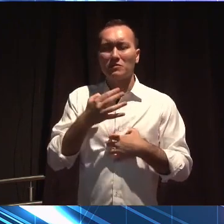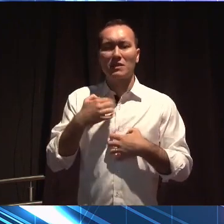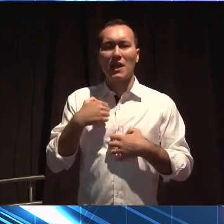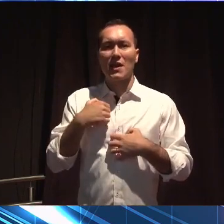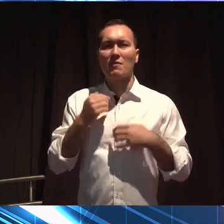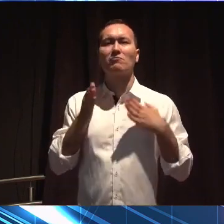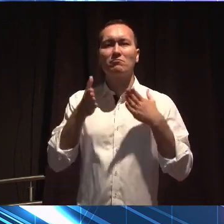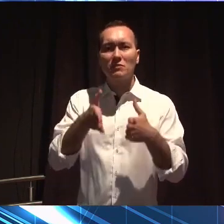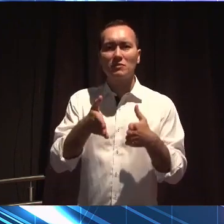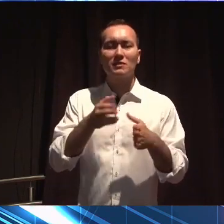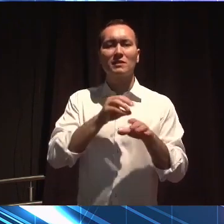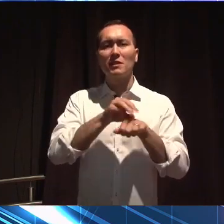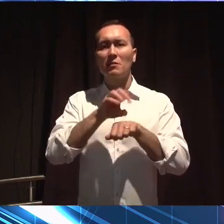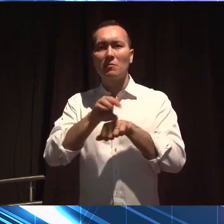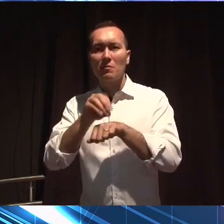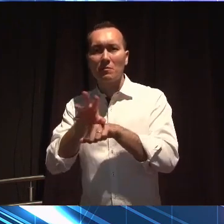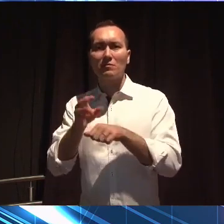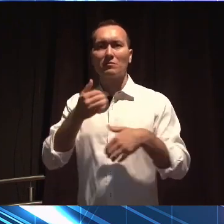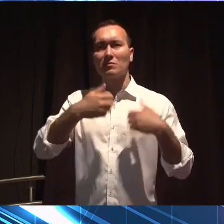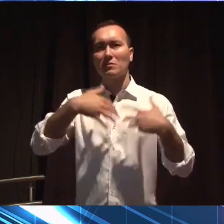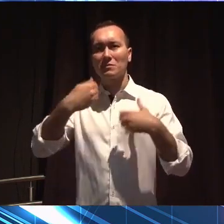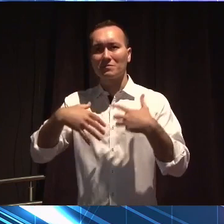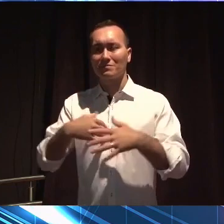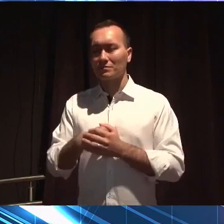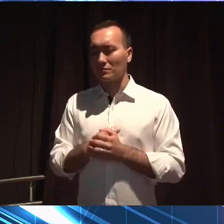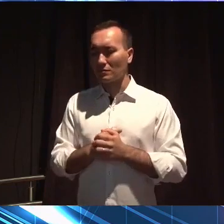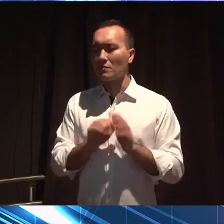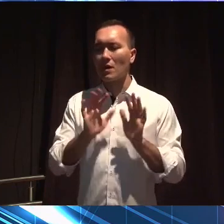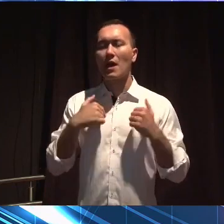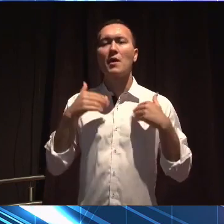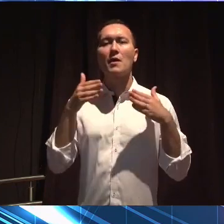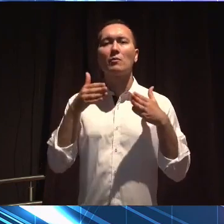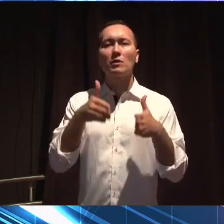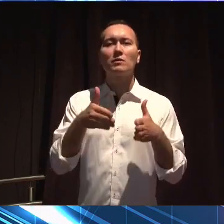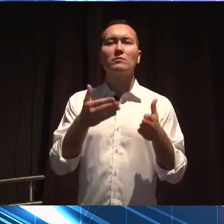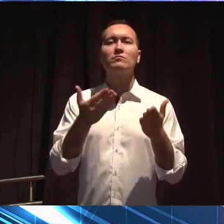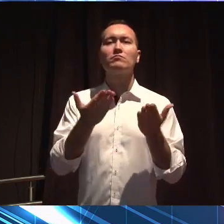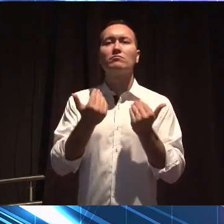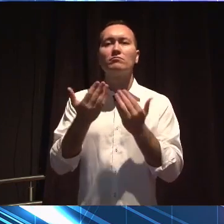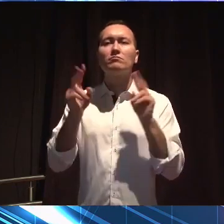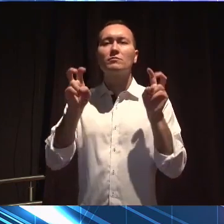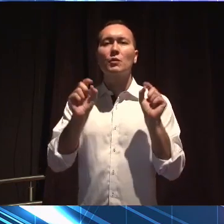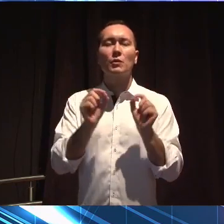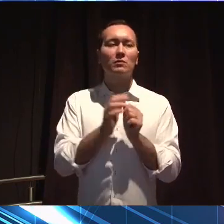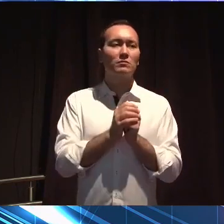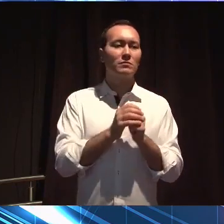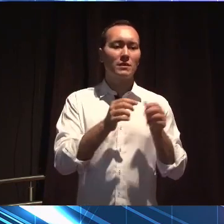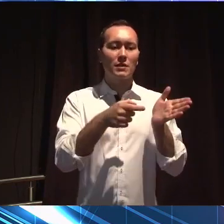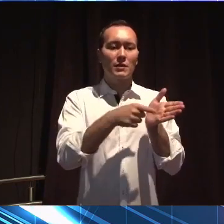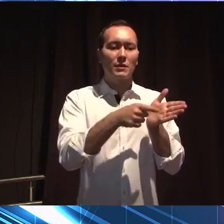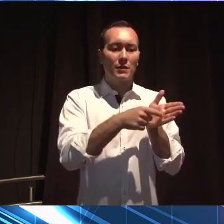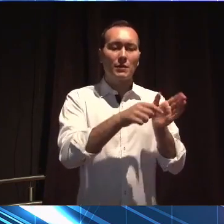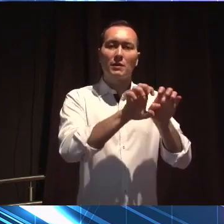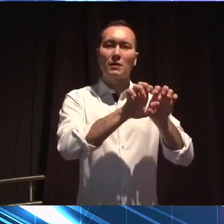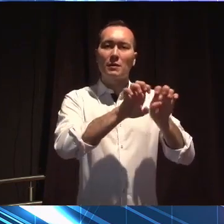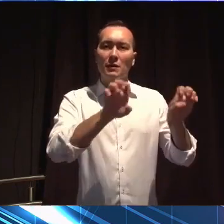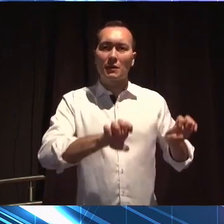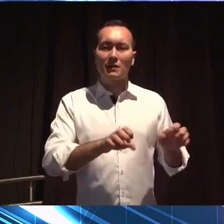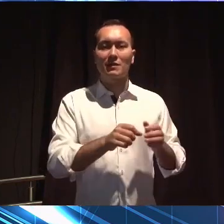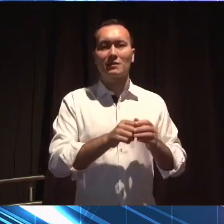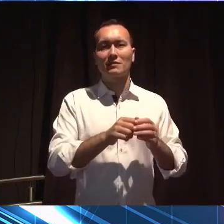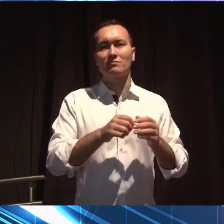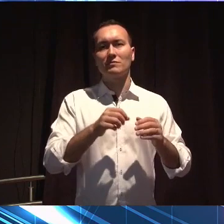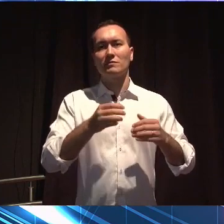que geralmente eu falo sobre arquitetura de software em eventos de tecnologia, eu falo sobre desenvolvimento em low level, eu falo sobre desempenho, eu falo